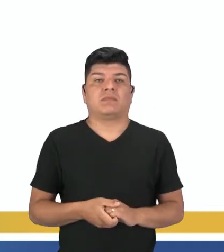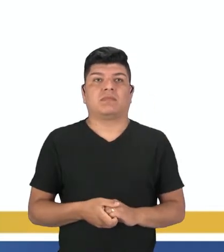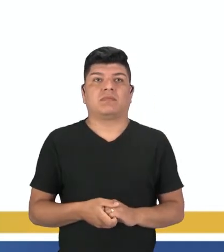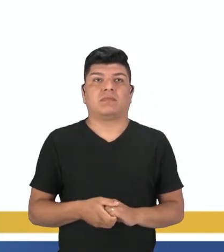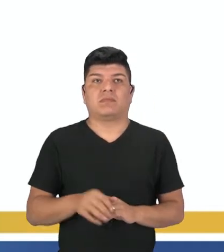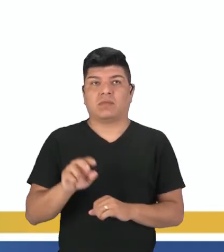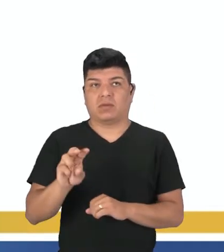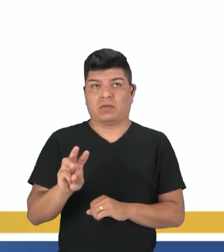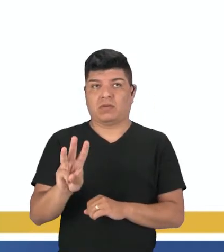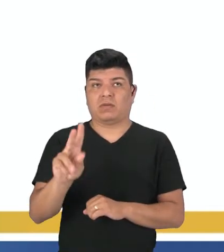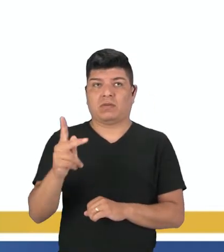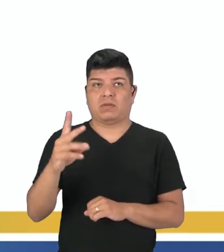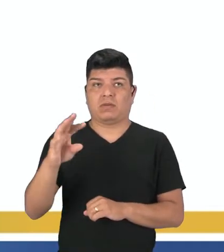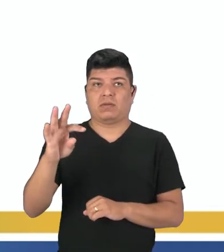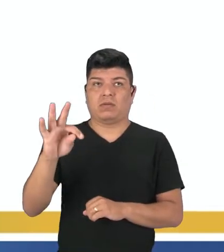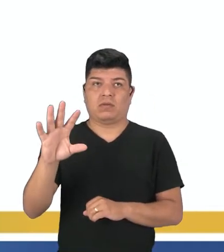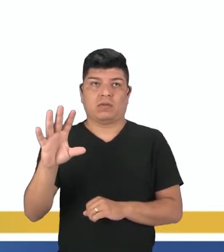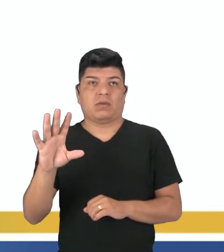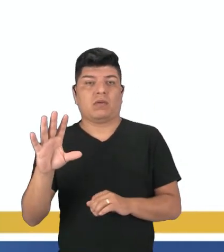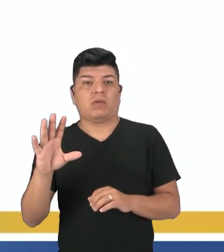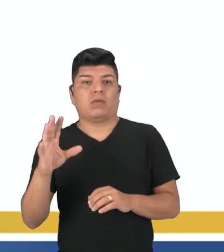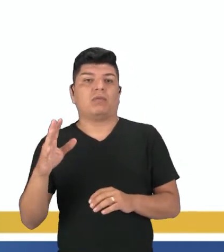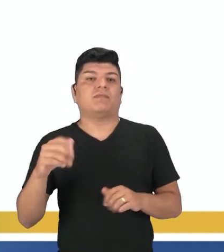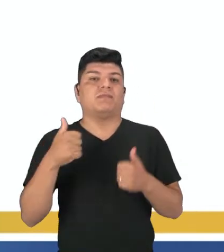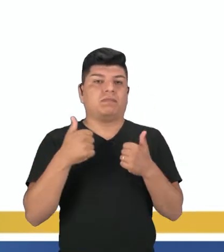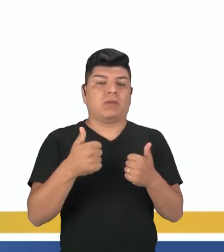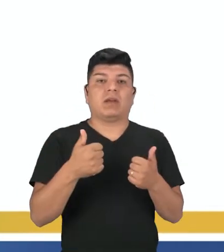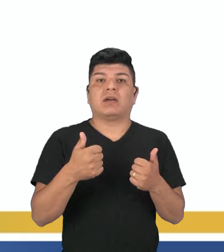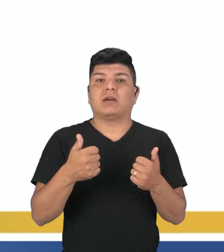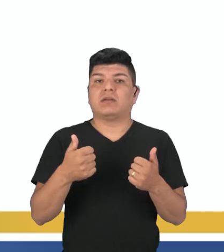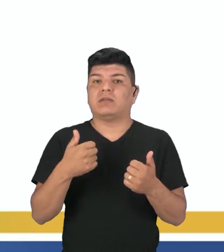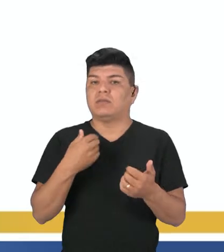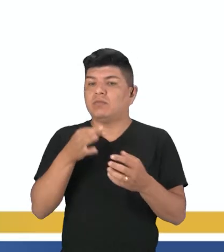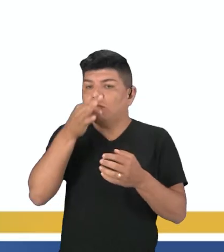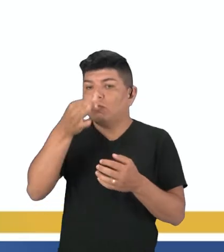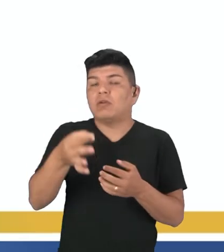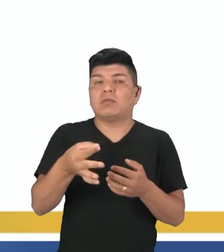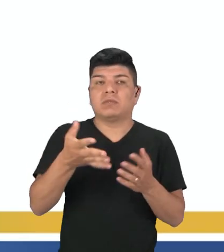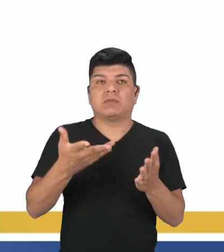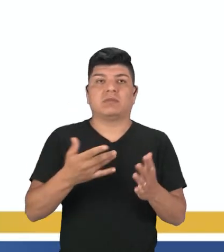what about significa que tal e quanto. Você usa para dar uma sugestão.